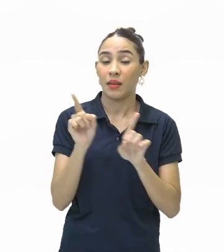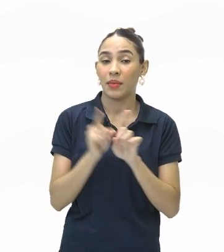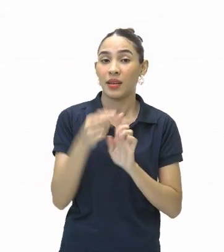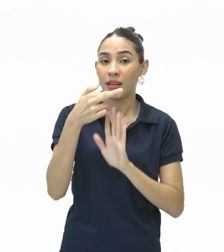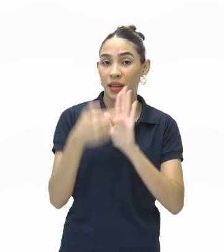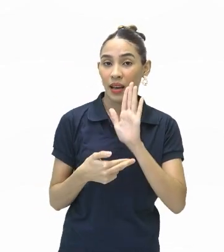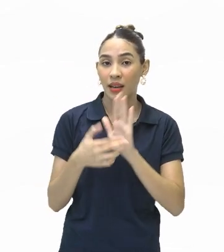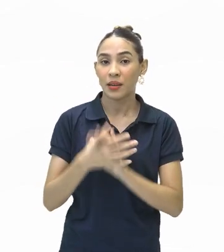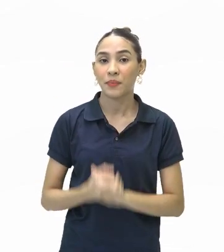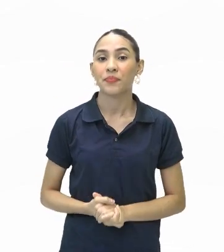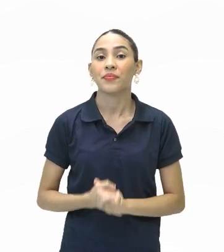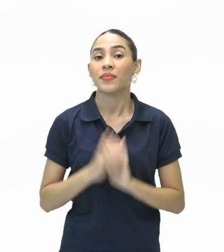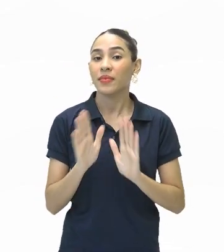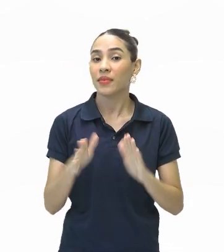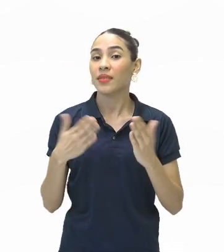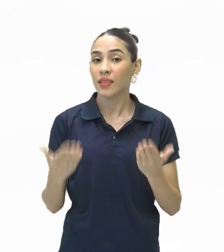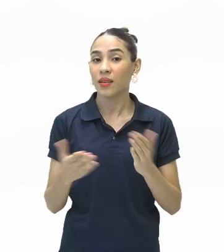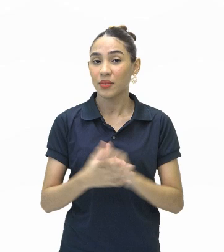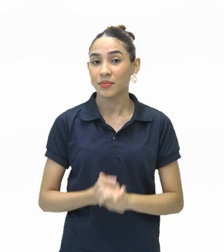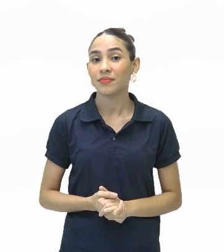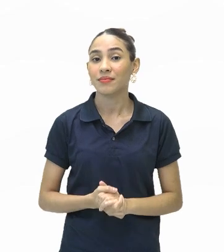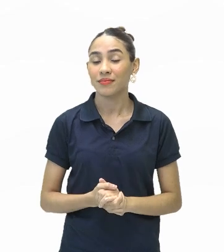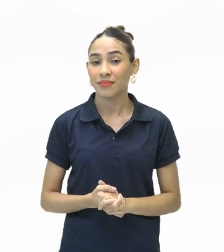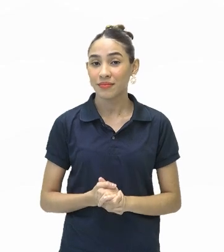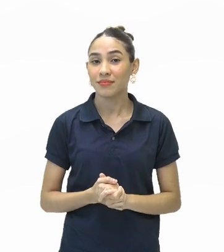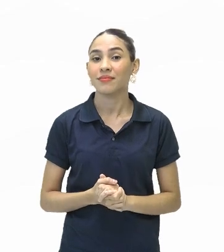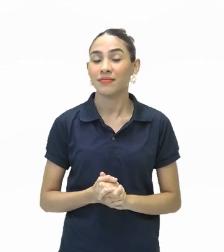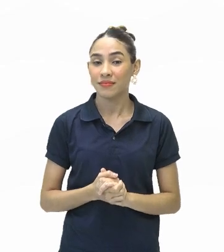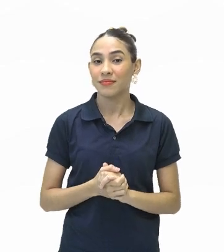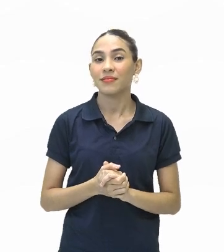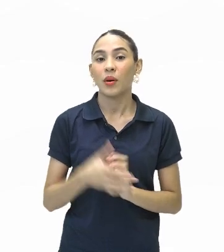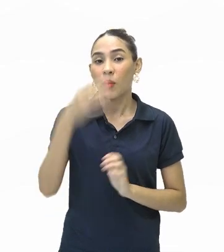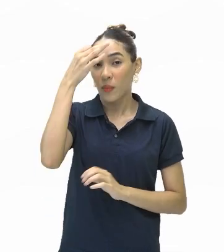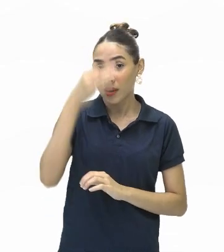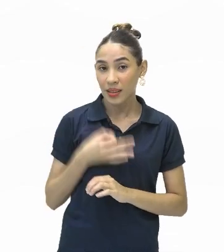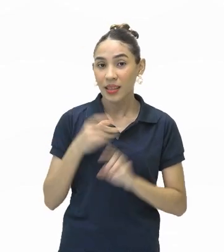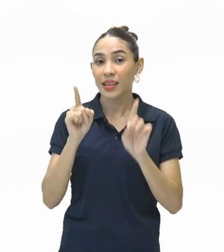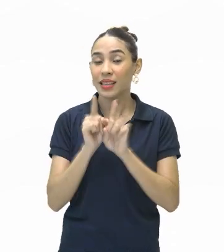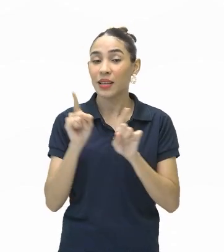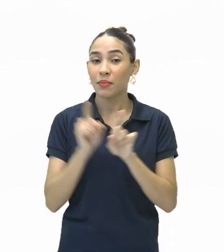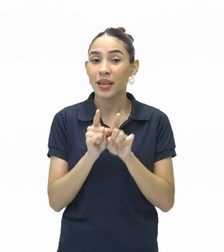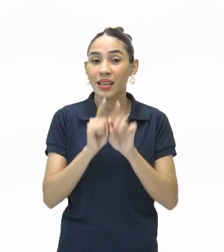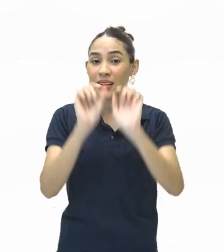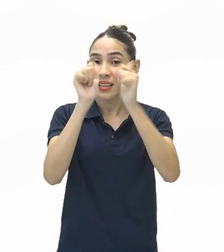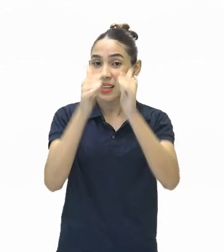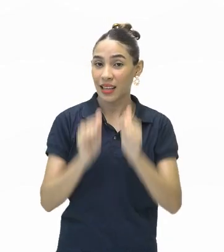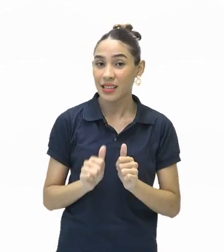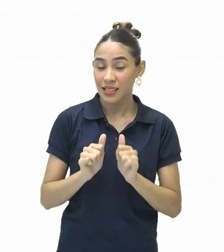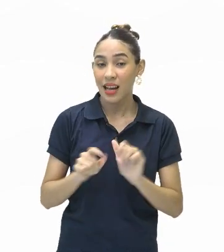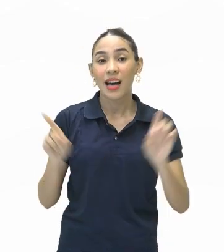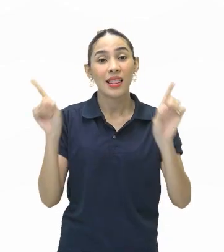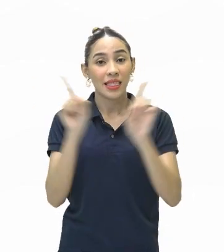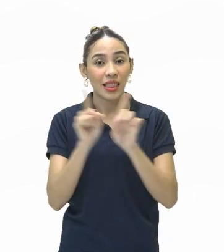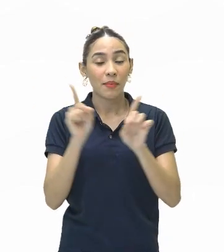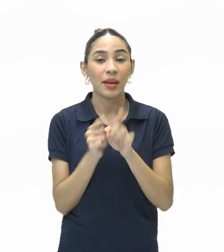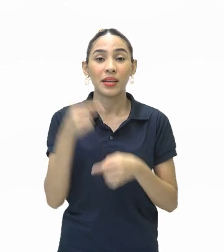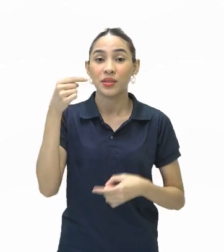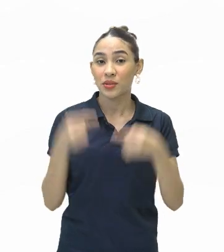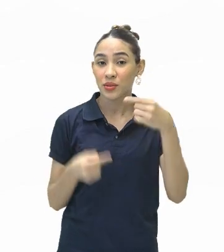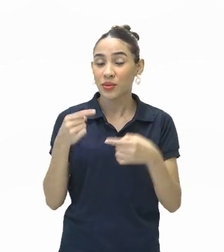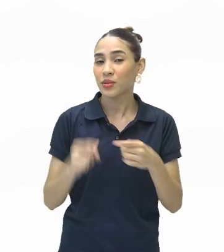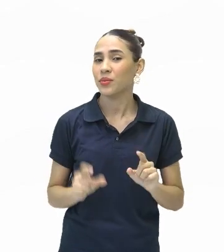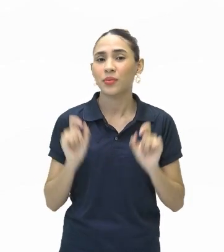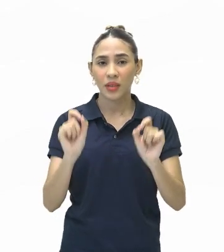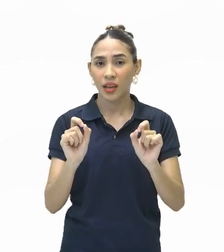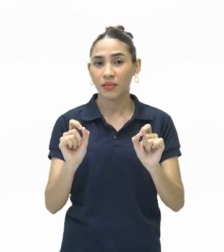seus princípios. Então, gente, olha só, nós vamos compreender, nós vamos analisar, nós vamos discutir. O